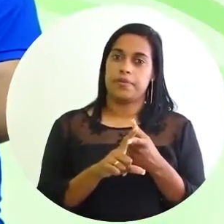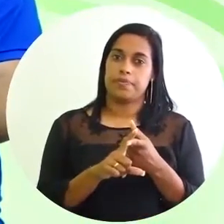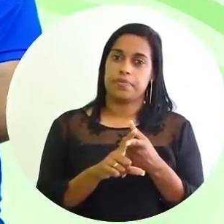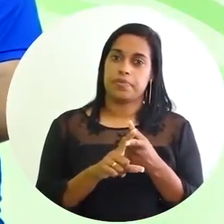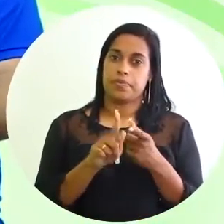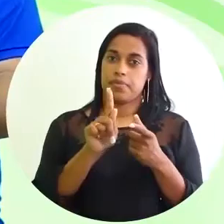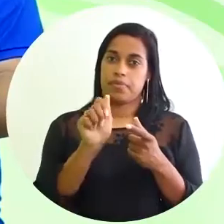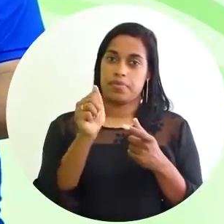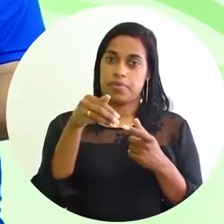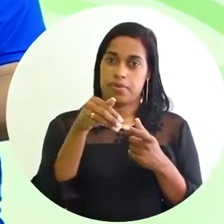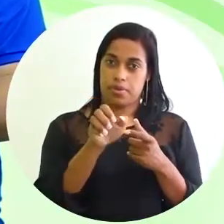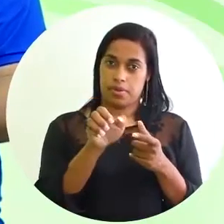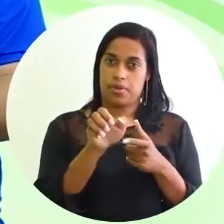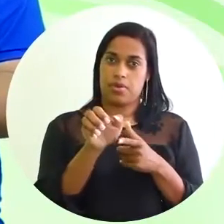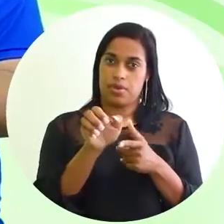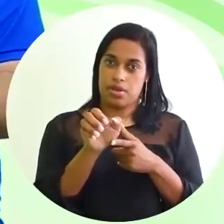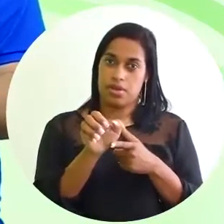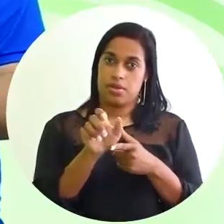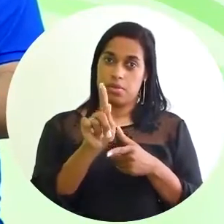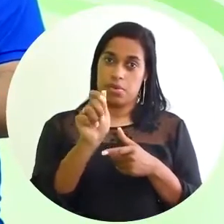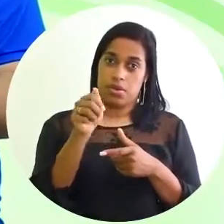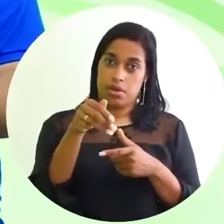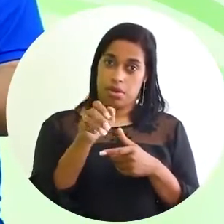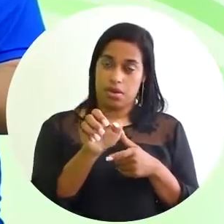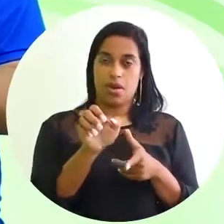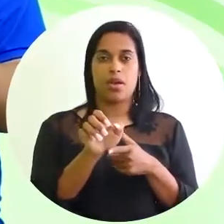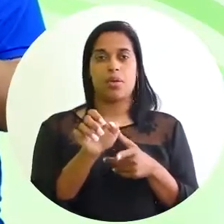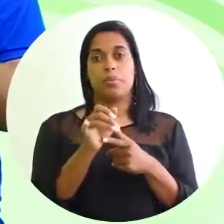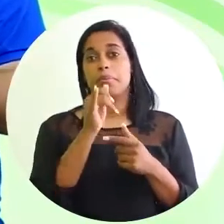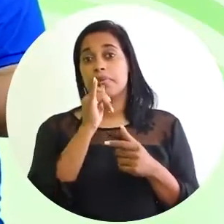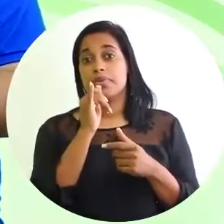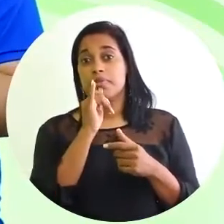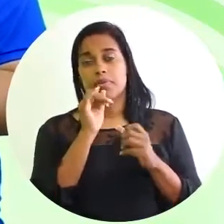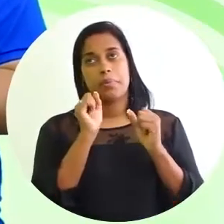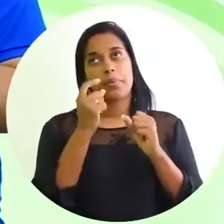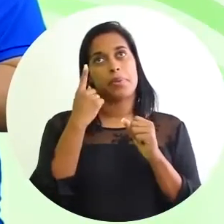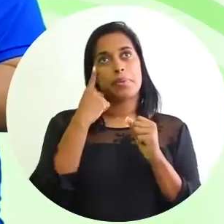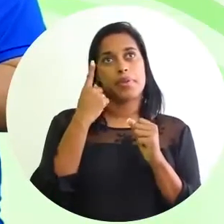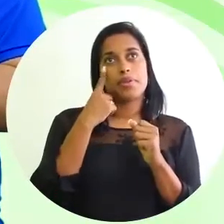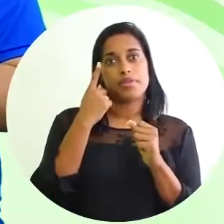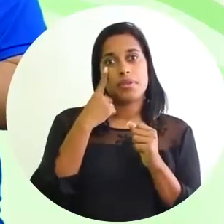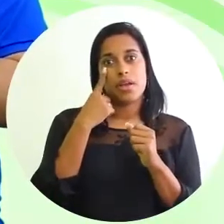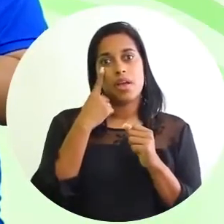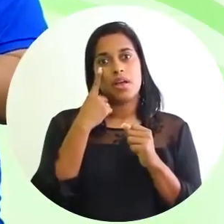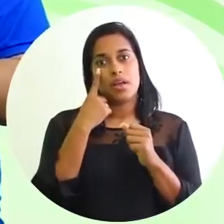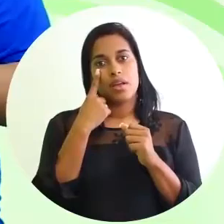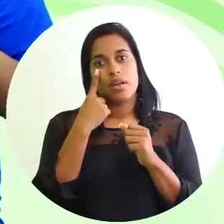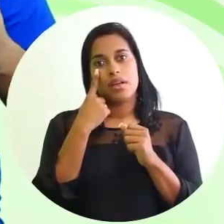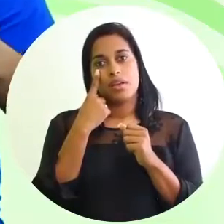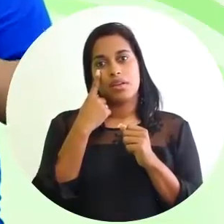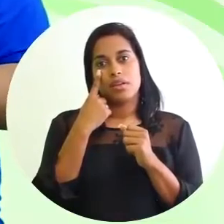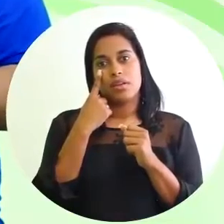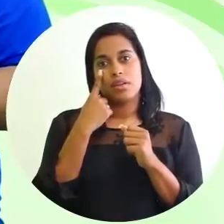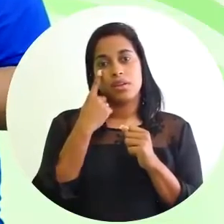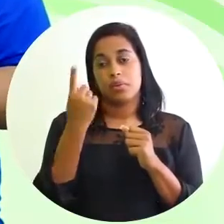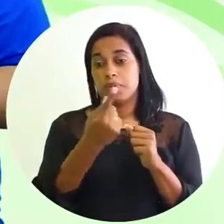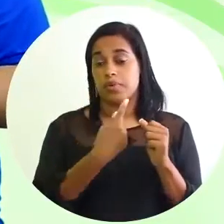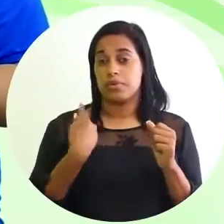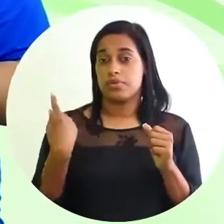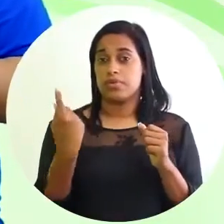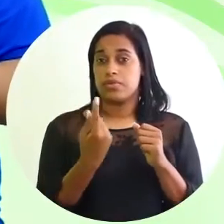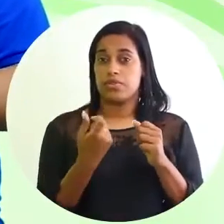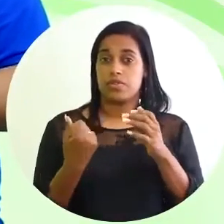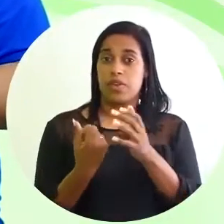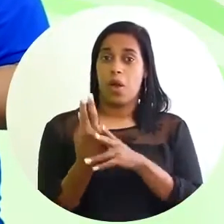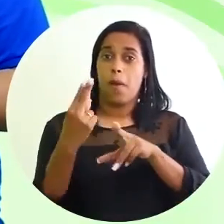universo do game, para um universo não game. Então, por exemplo, a gente pode pensar quando a gente